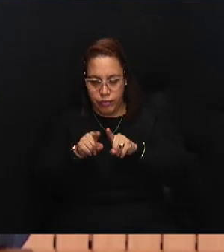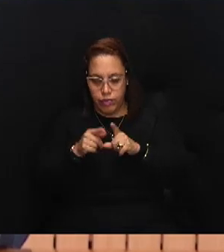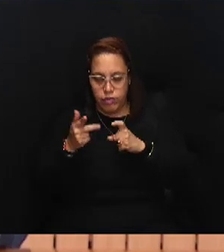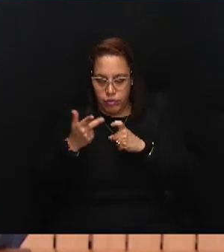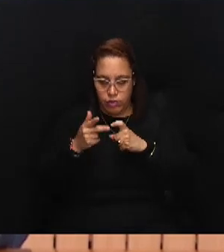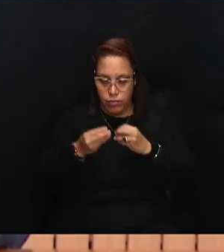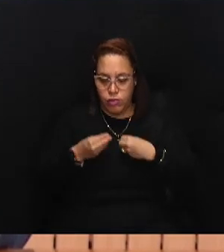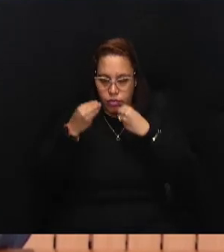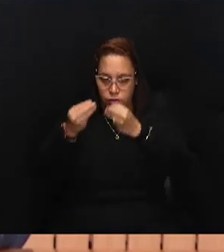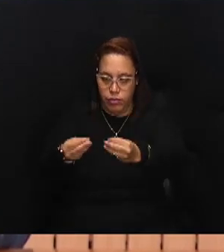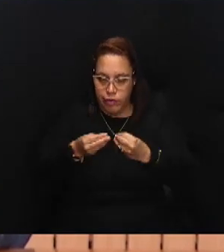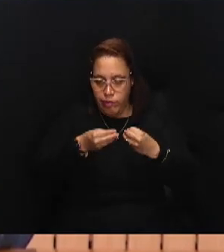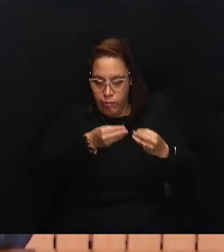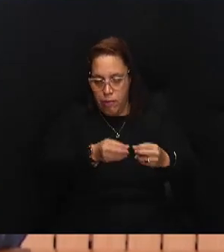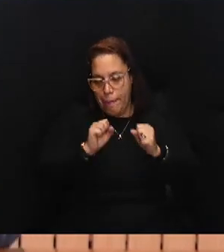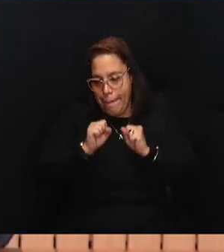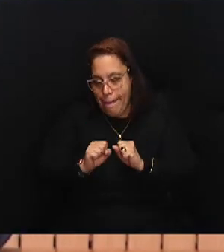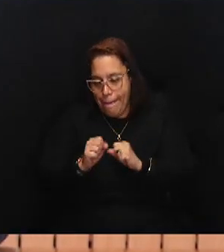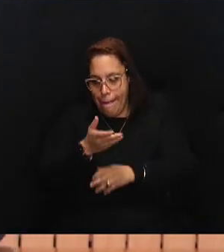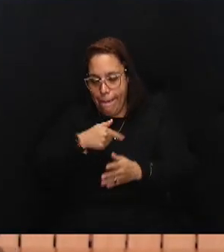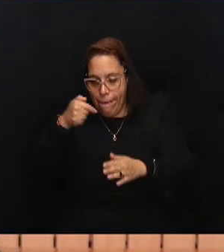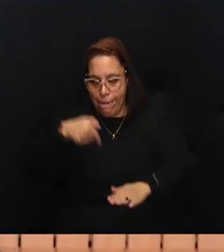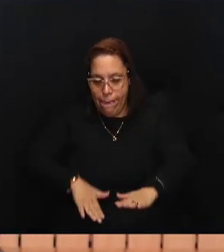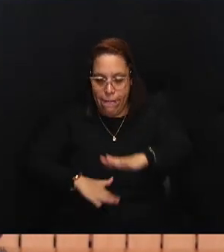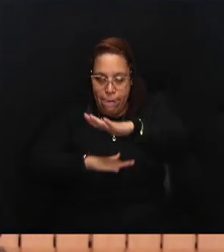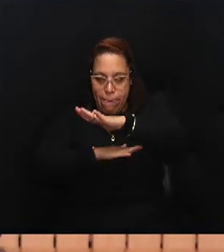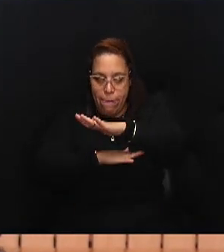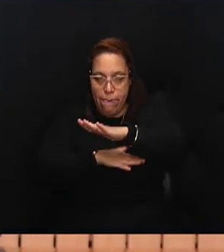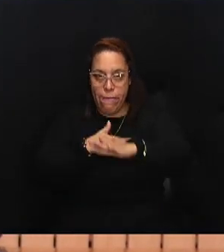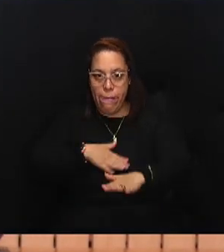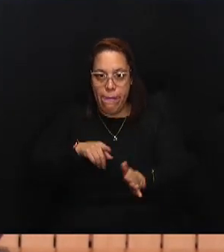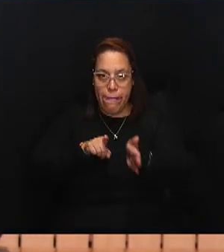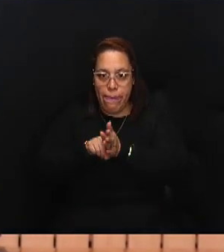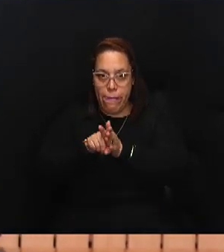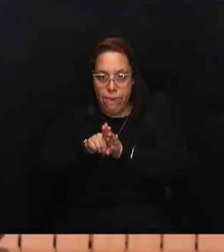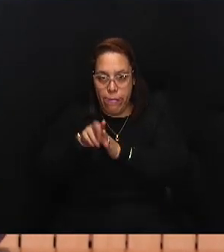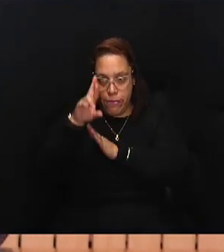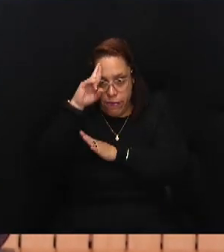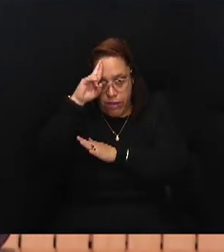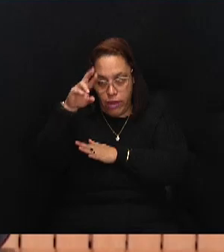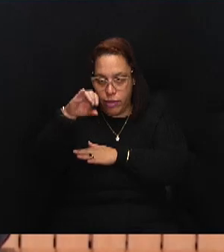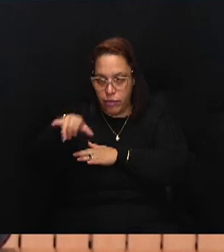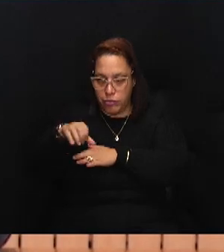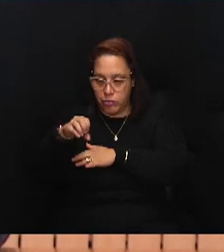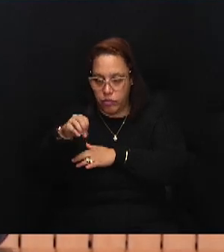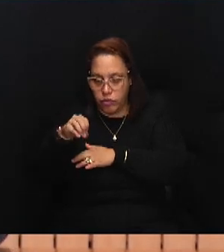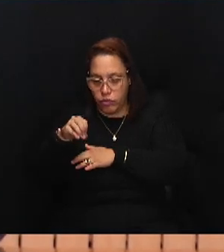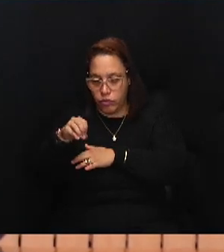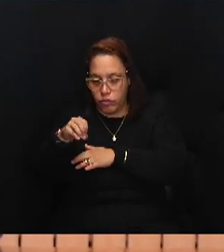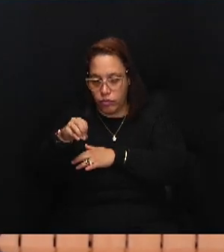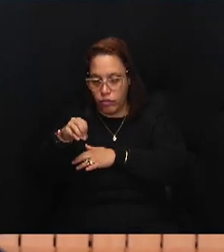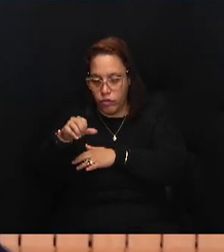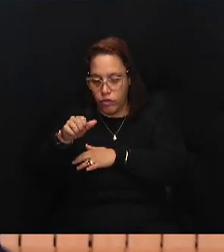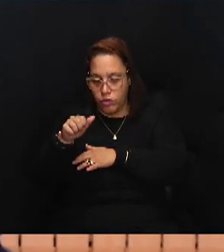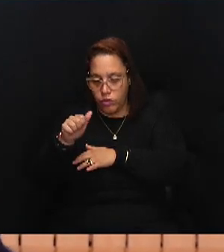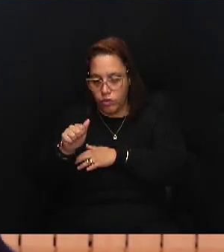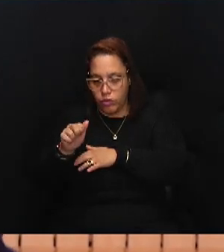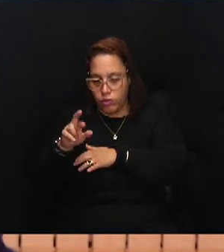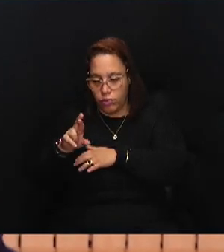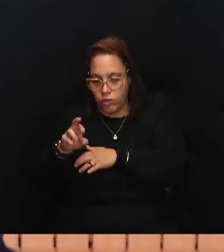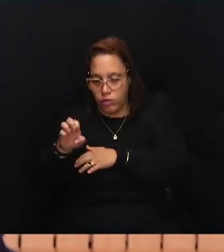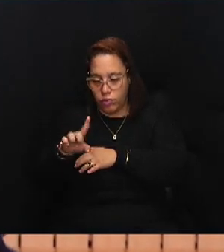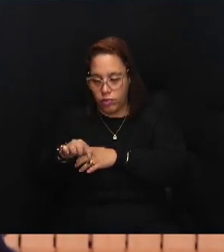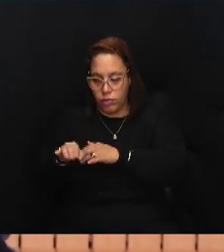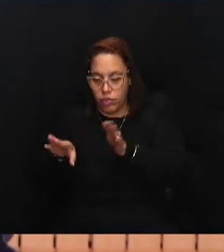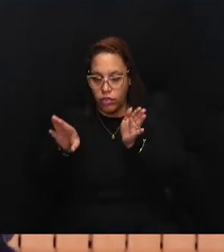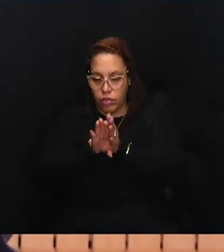até eles, para que possa passar por essa Câmara aqui. Eu gostaria de fazer uma pergunta para o senhor, Juarez. Como os idosos podem chegar até